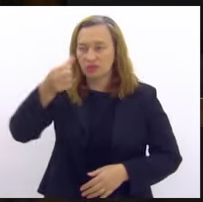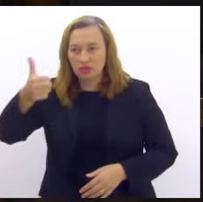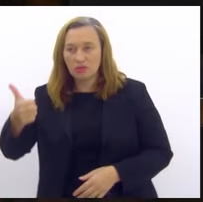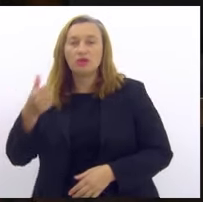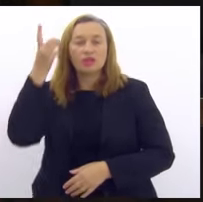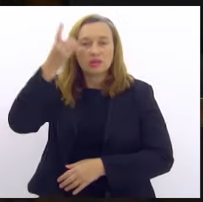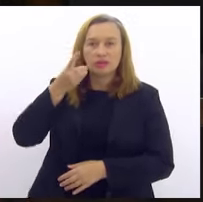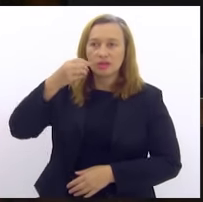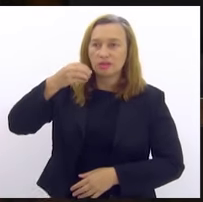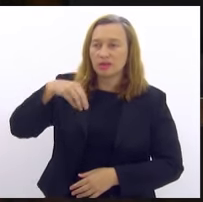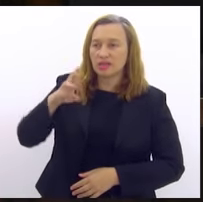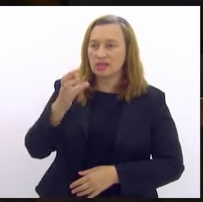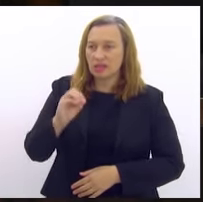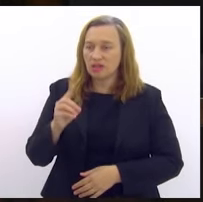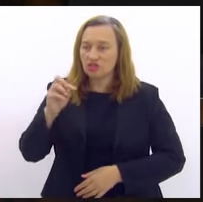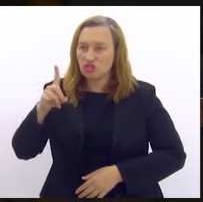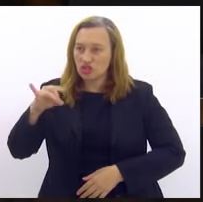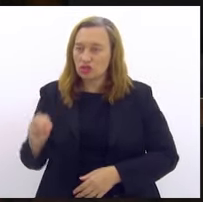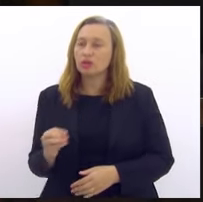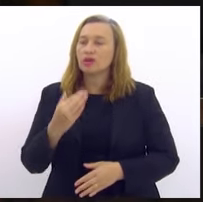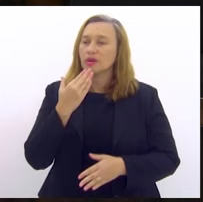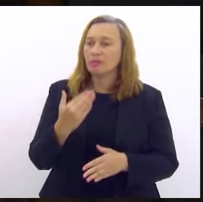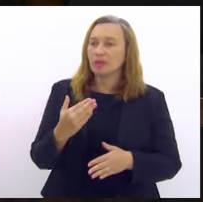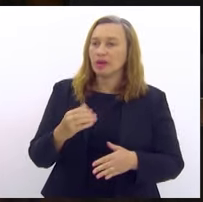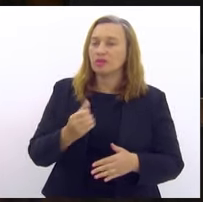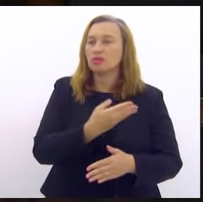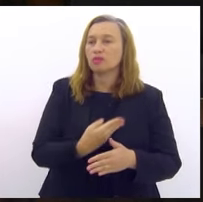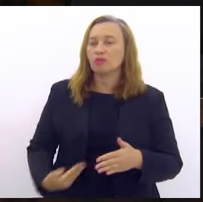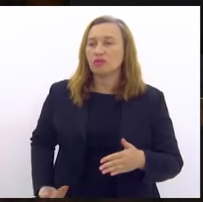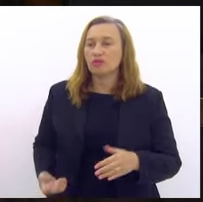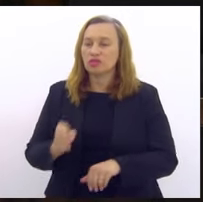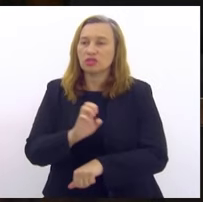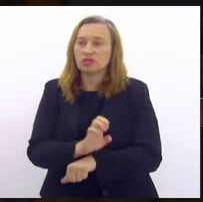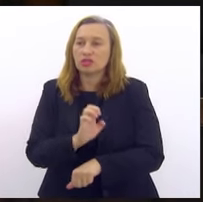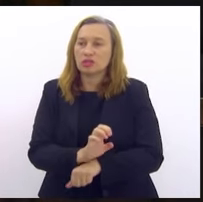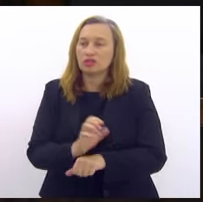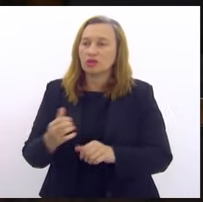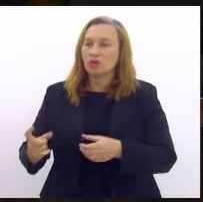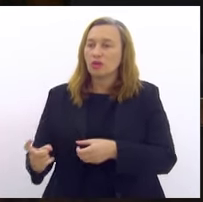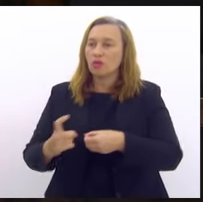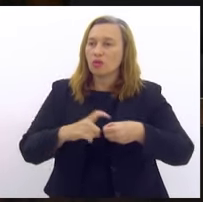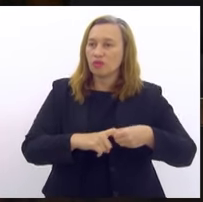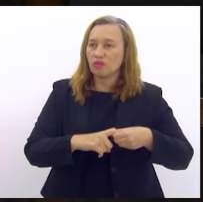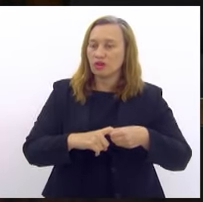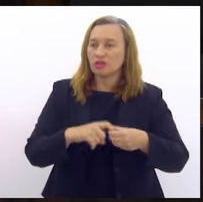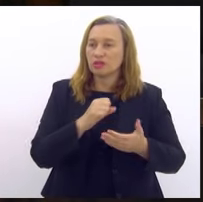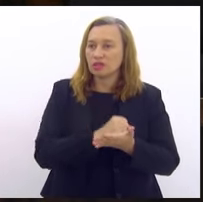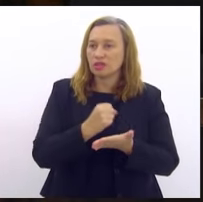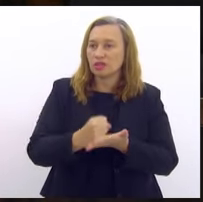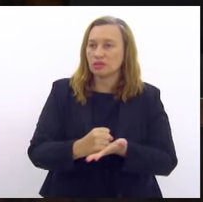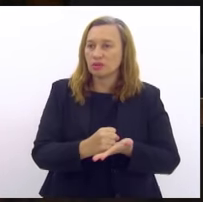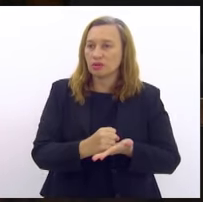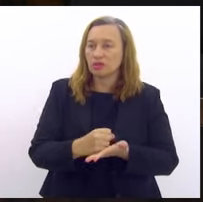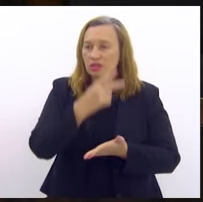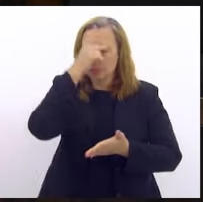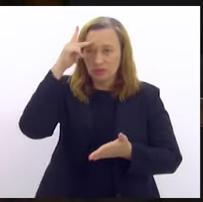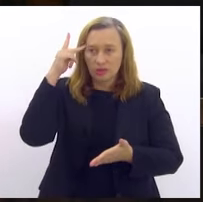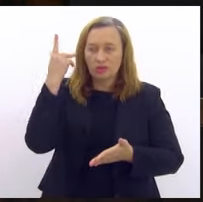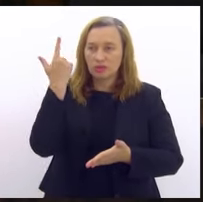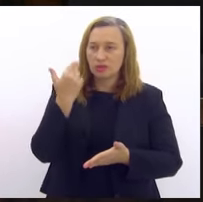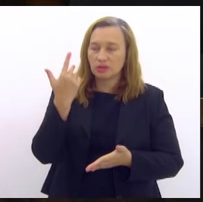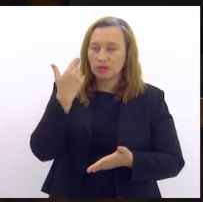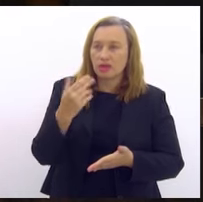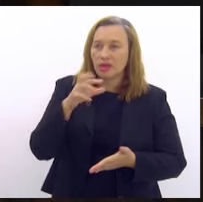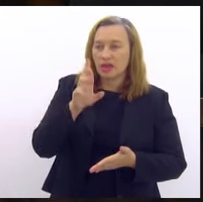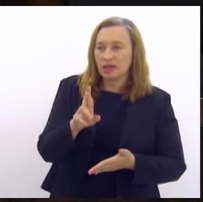Marcelo Dino, que autoriza o Poder Executivo Estadual a realizar convênios com os cartórios de registro civil das pessoas naturais,